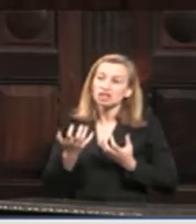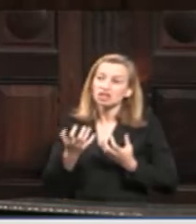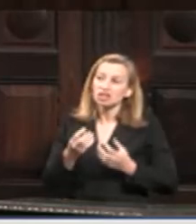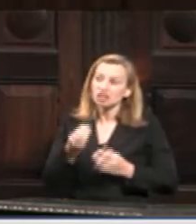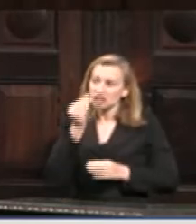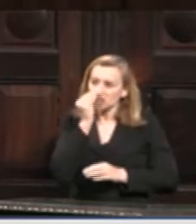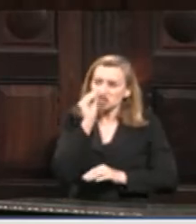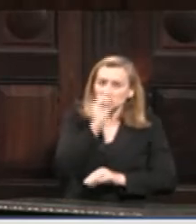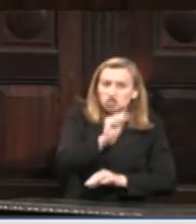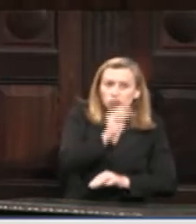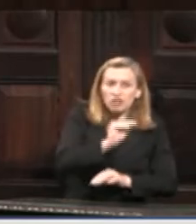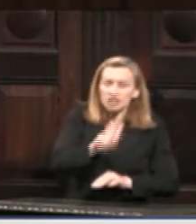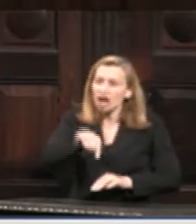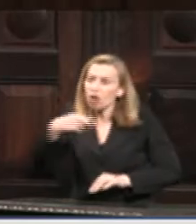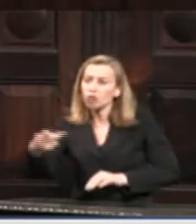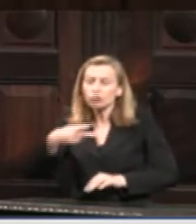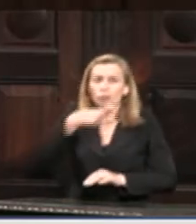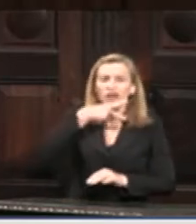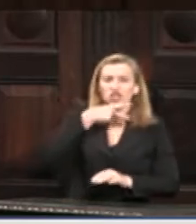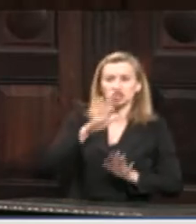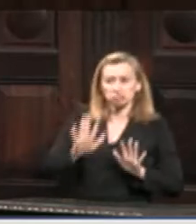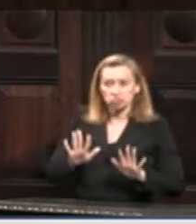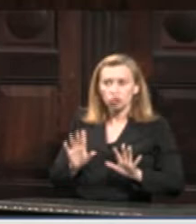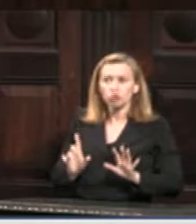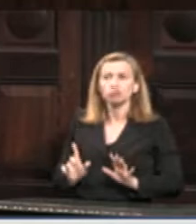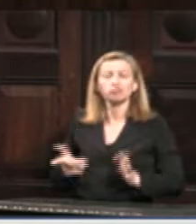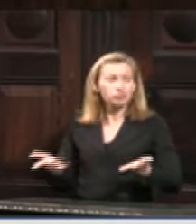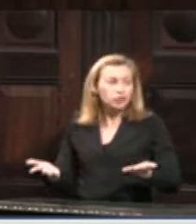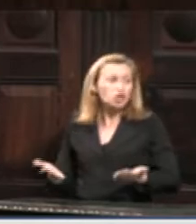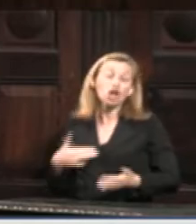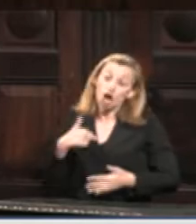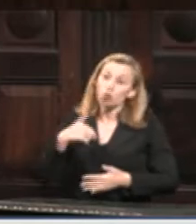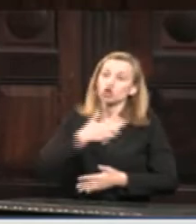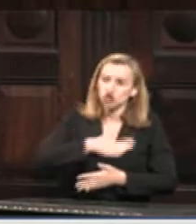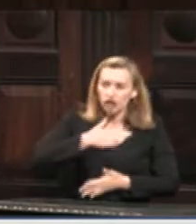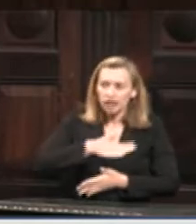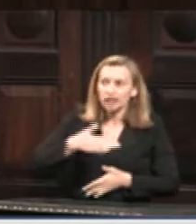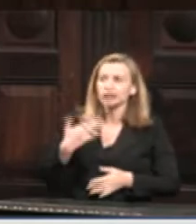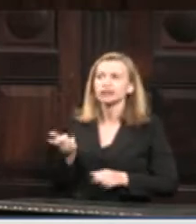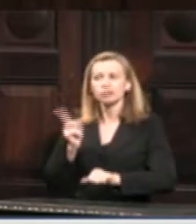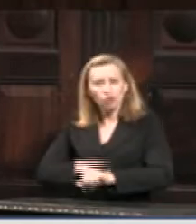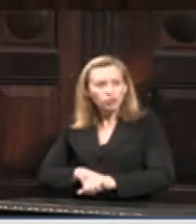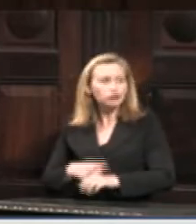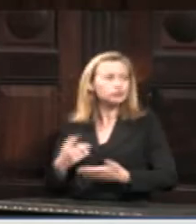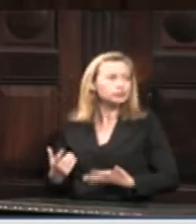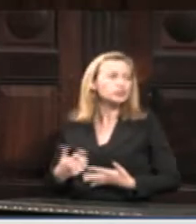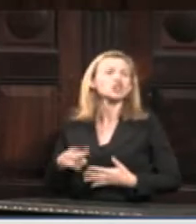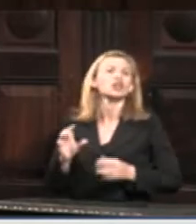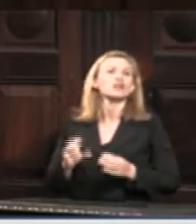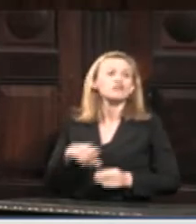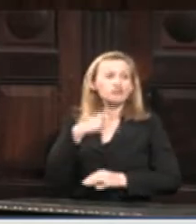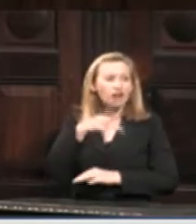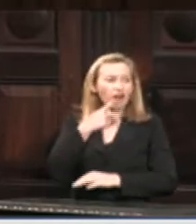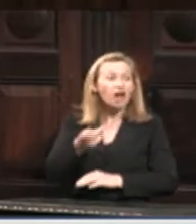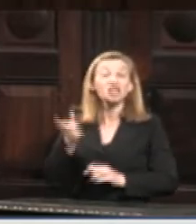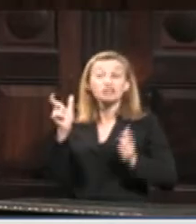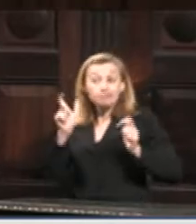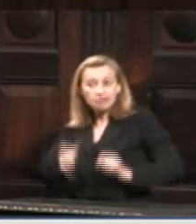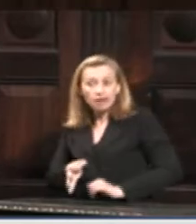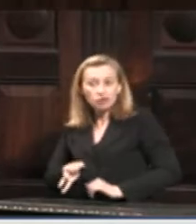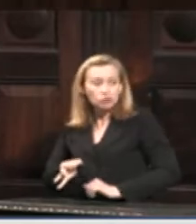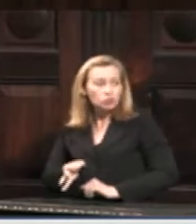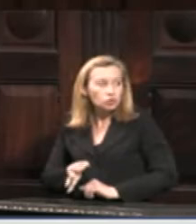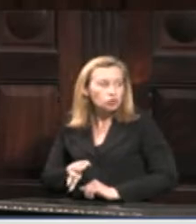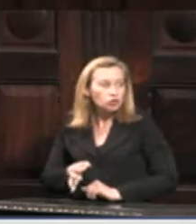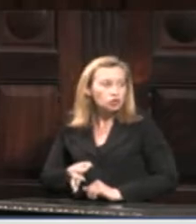está acontecendo. De maneira que eu gostaria, neste pronunciamento, deixar aqui gravado, e